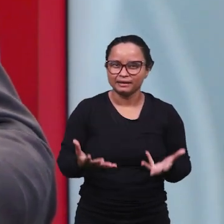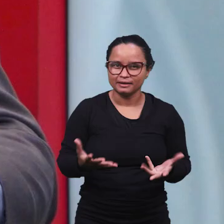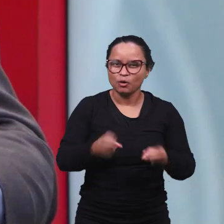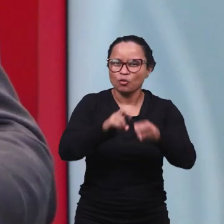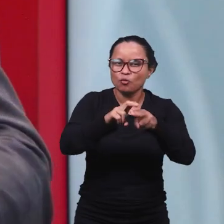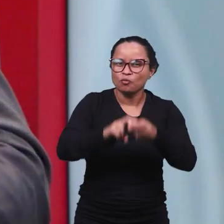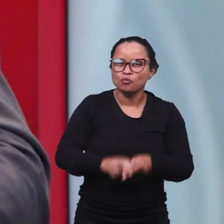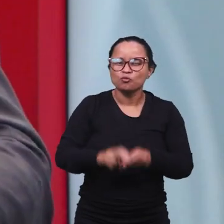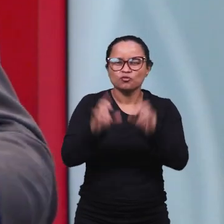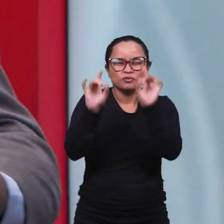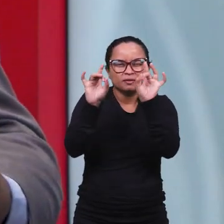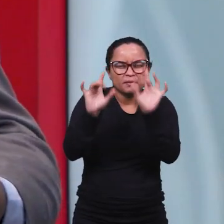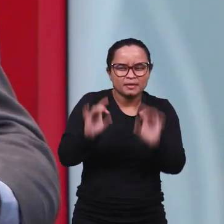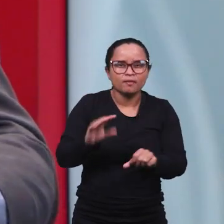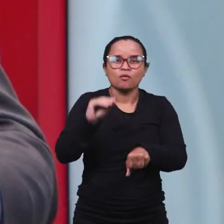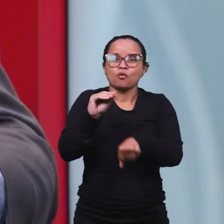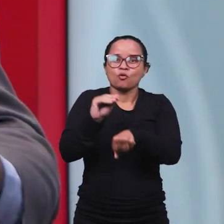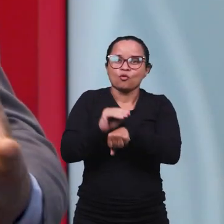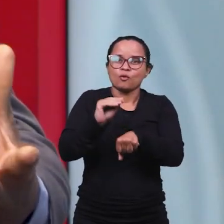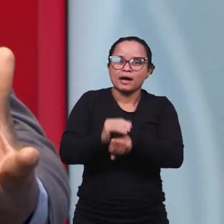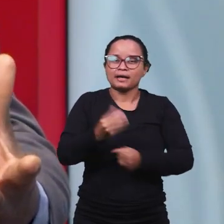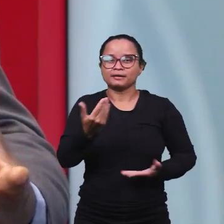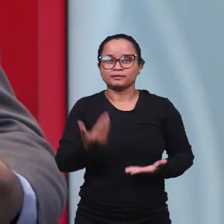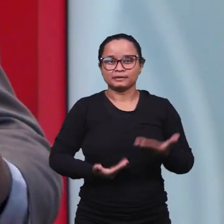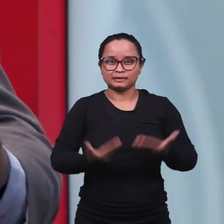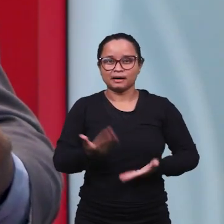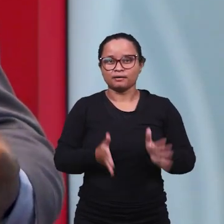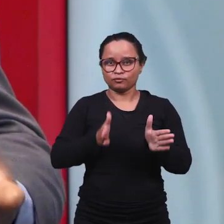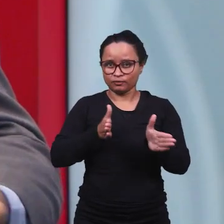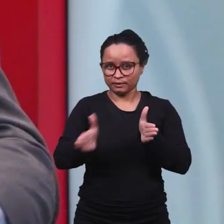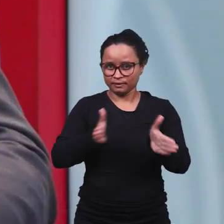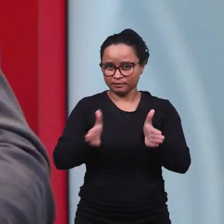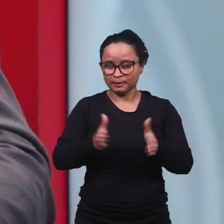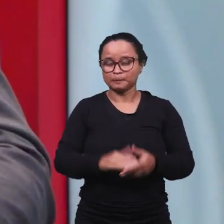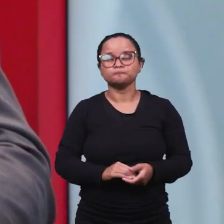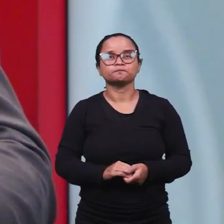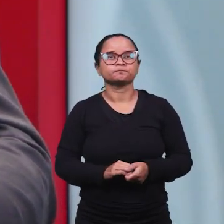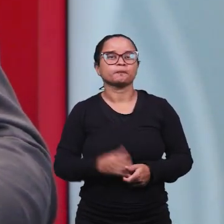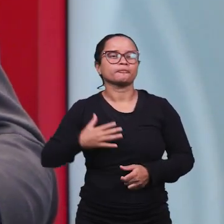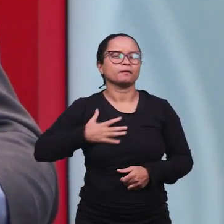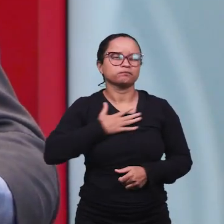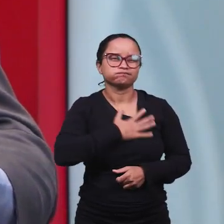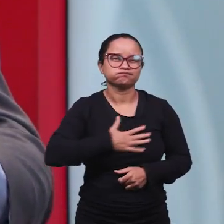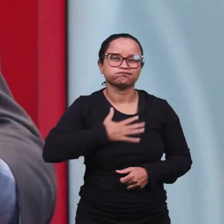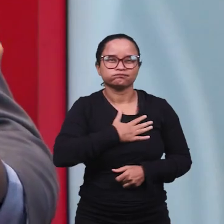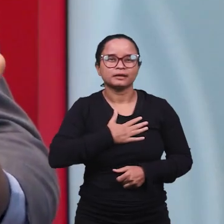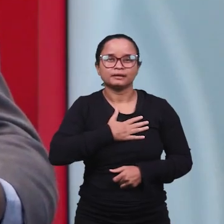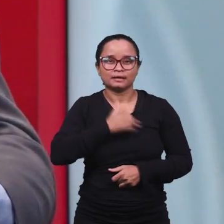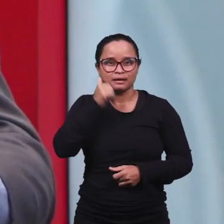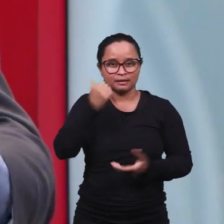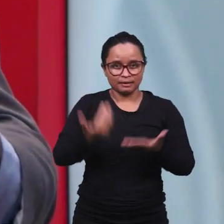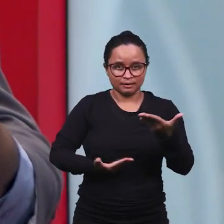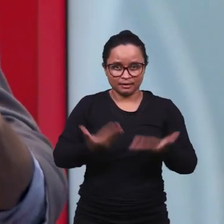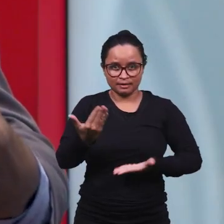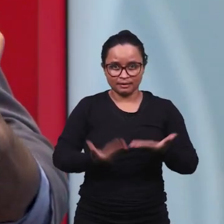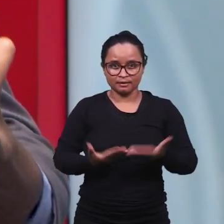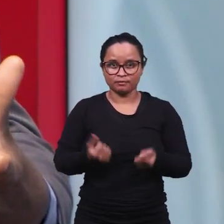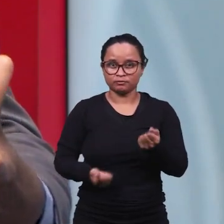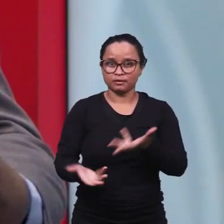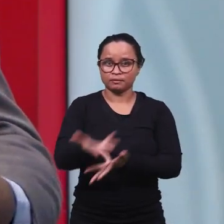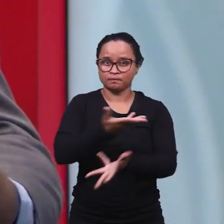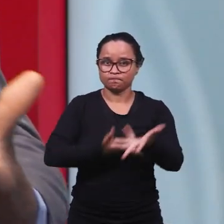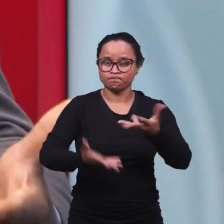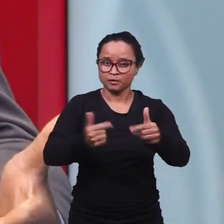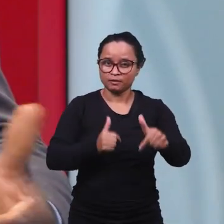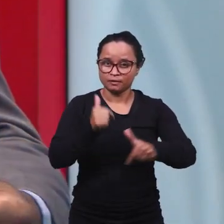causa tão nobre, né? Cuidar dos nossos irmãos, da sensibilidade, e é o prazer da irmã fazer